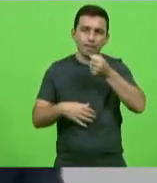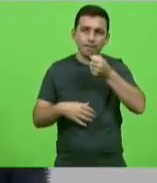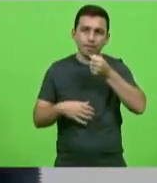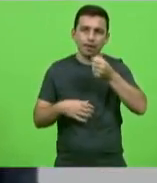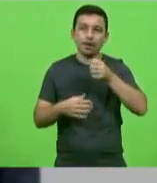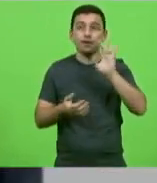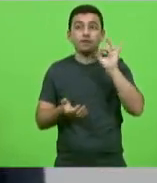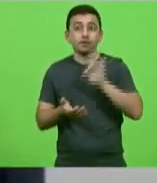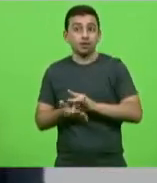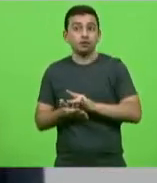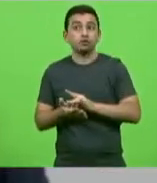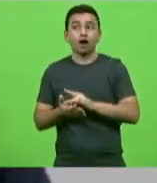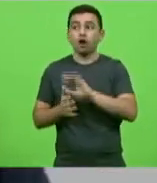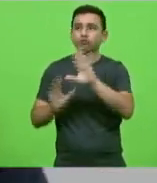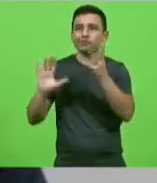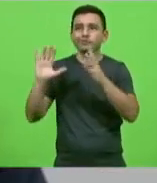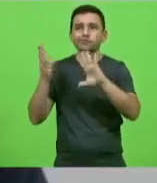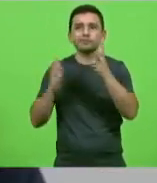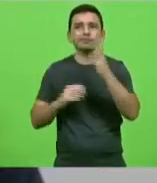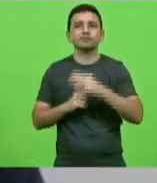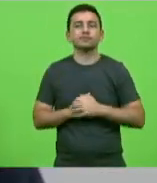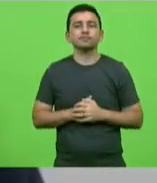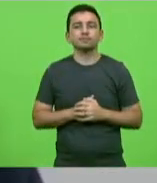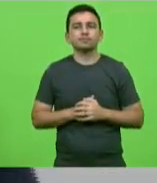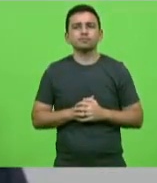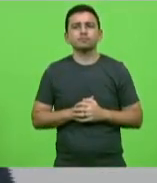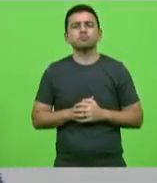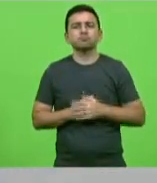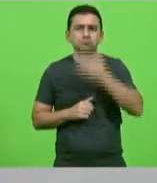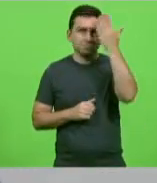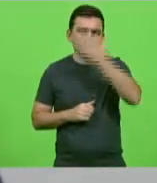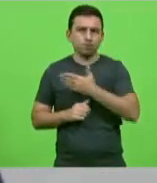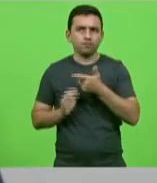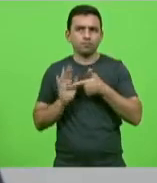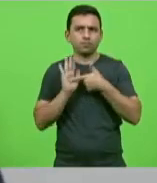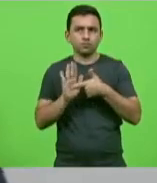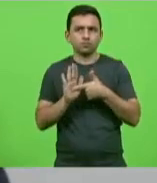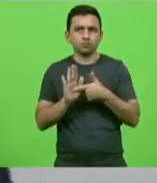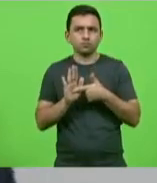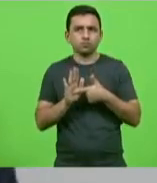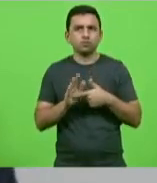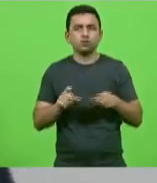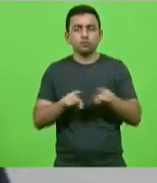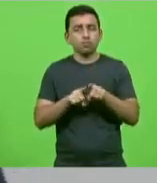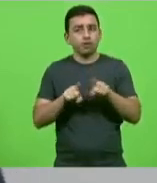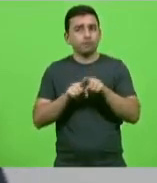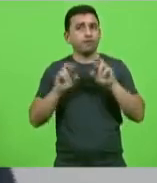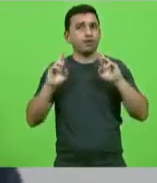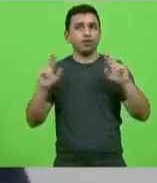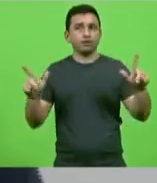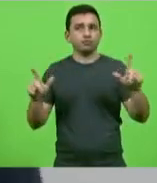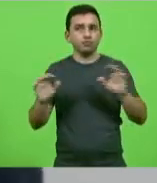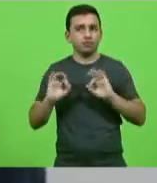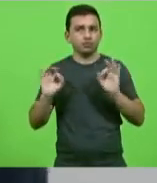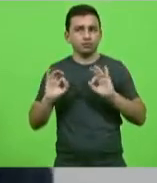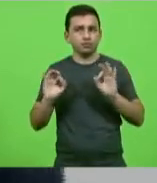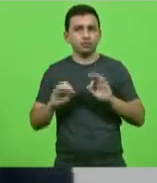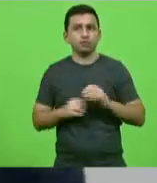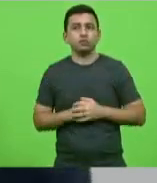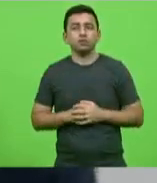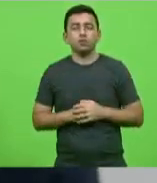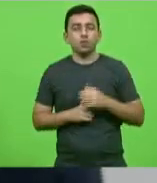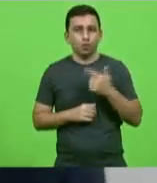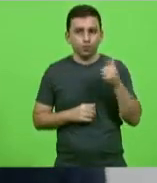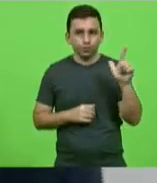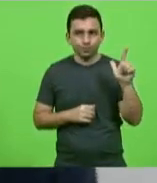e a realidade dos fatos. Isso é provável. E não poderia ser diferente. Renovo.